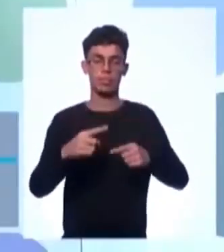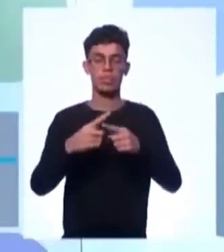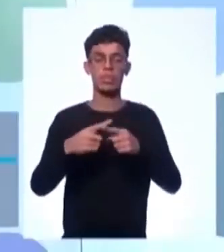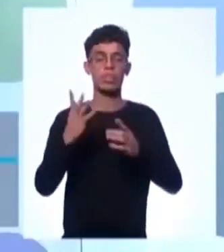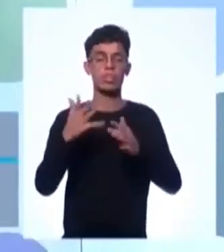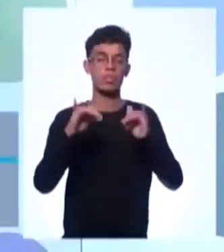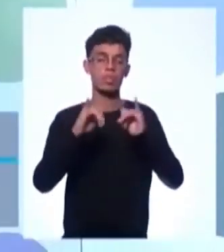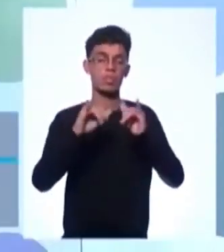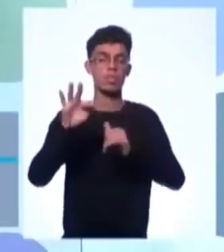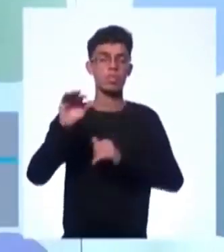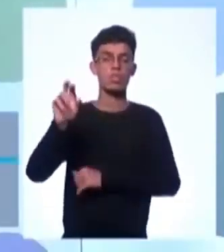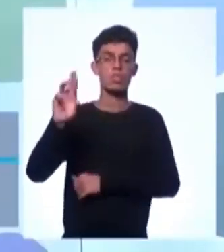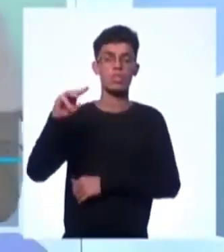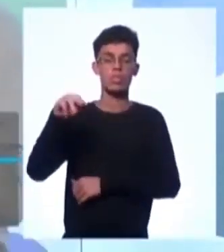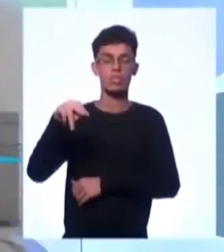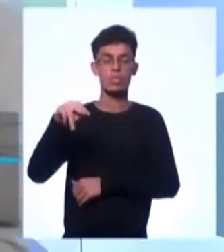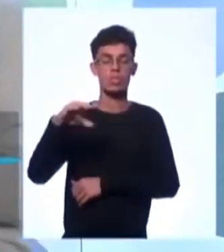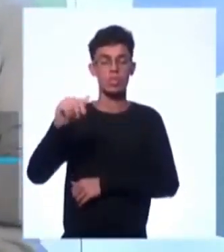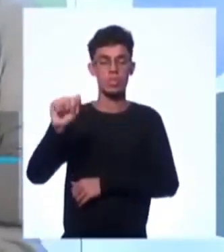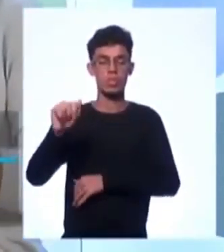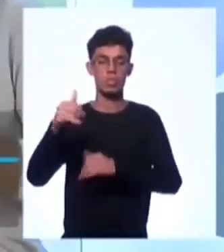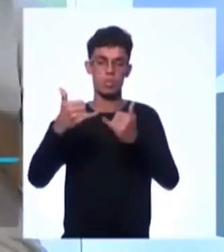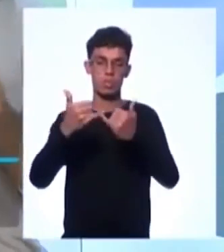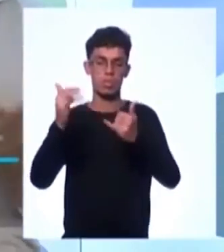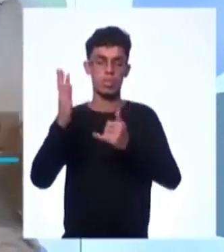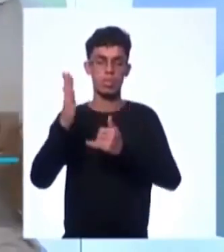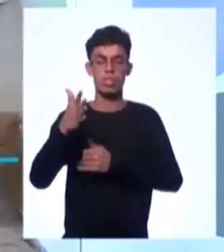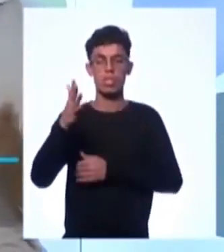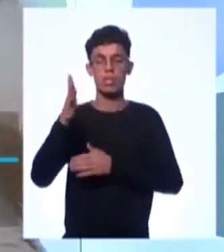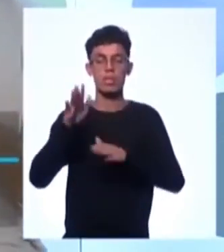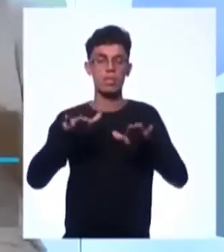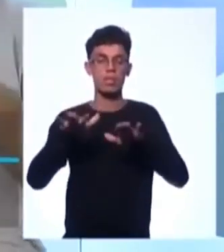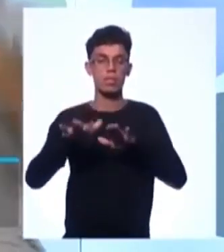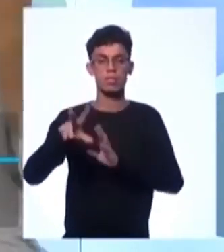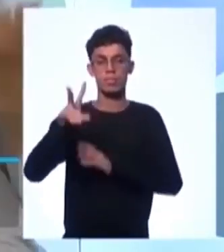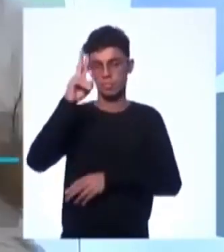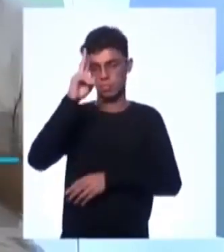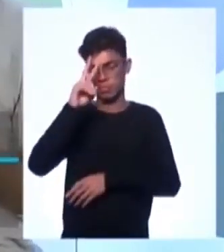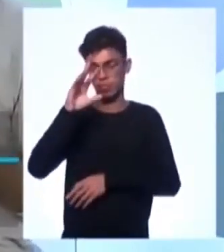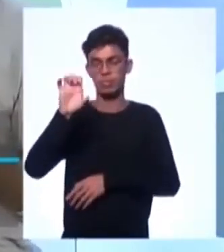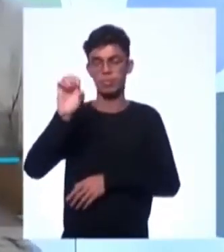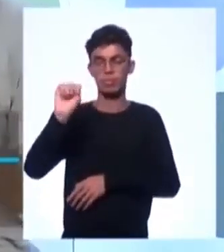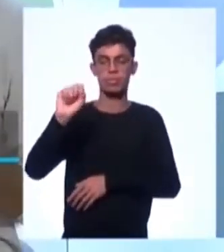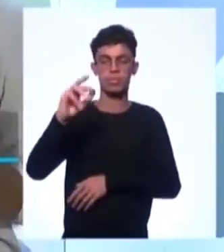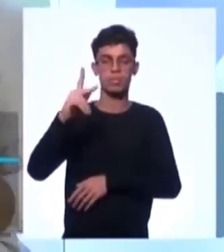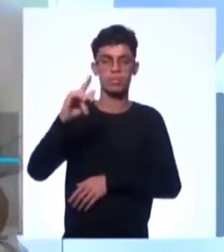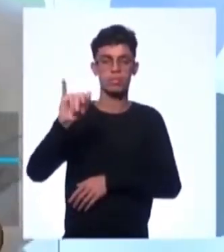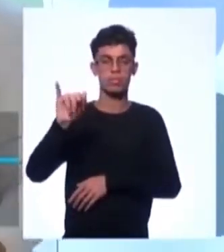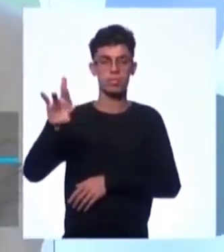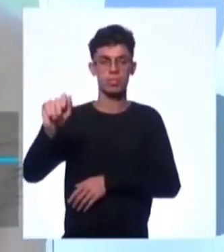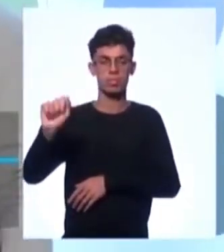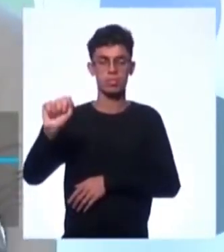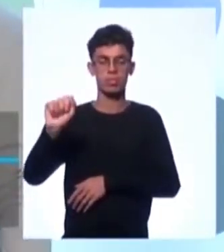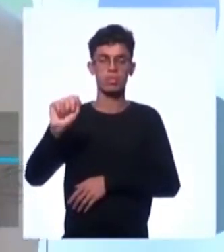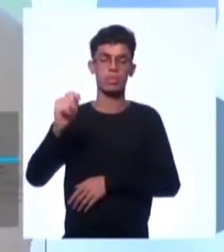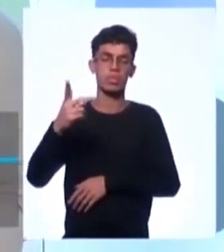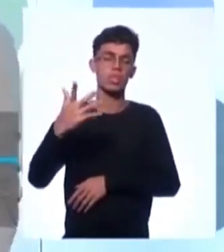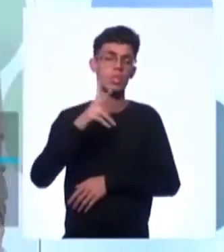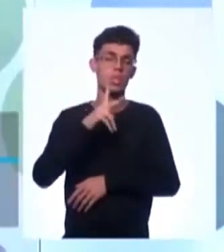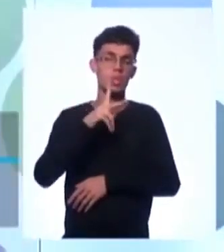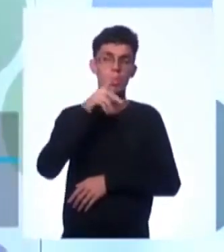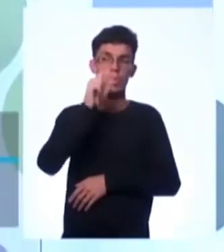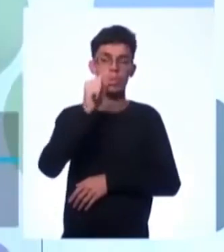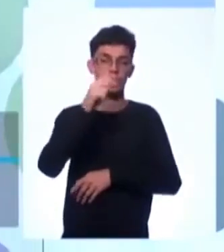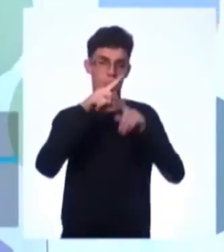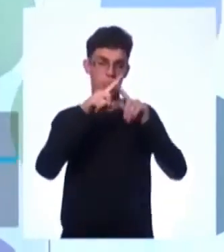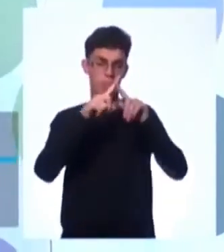de força magnética, a gente já lembra de movimento, né? Força. Inspira, força. Aí tem uma atividade para desafiar eles aí.